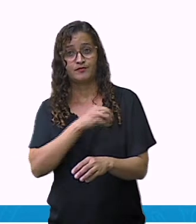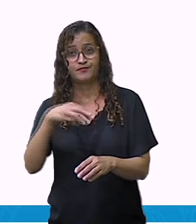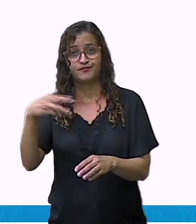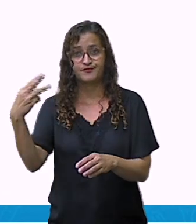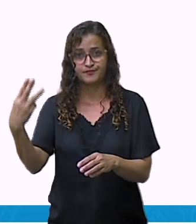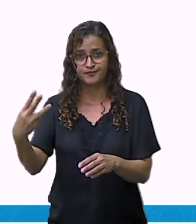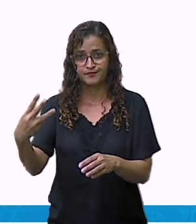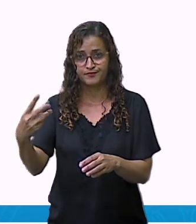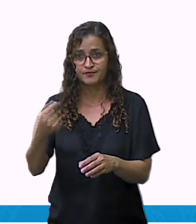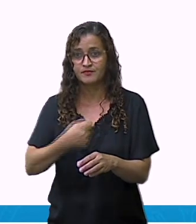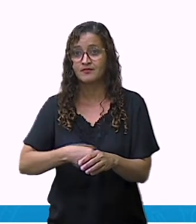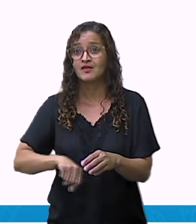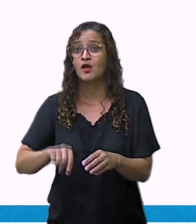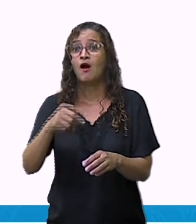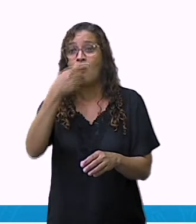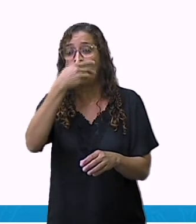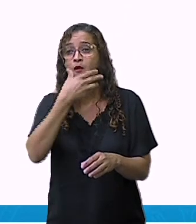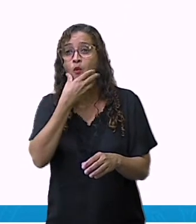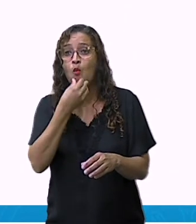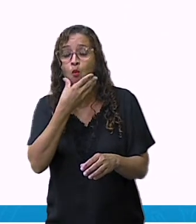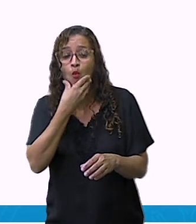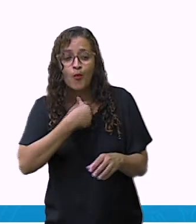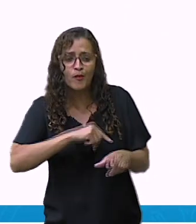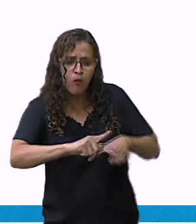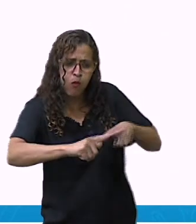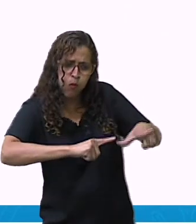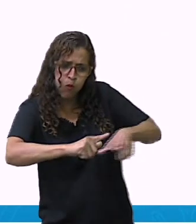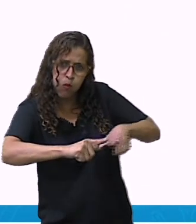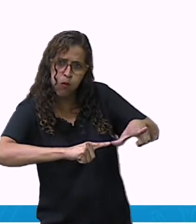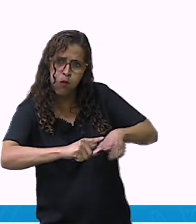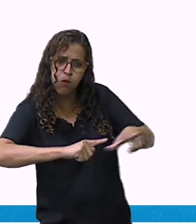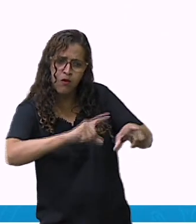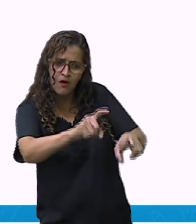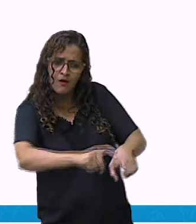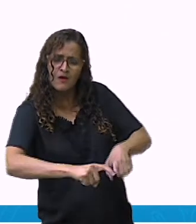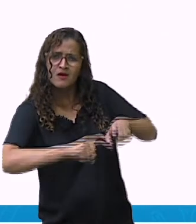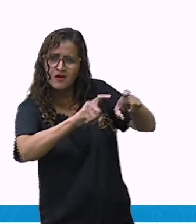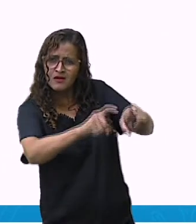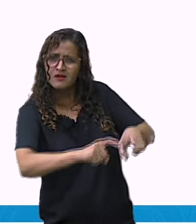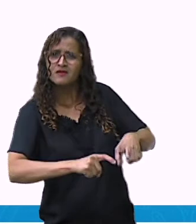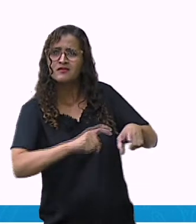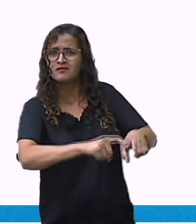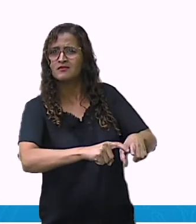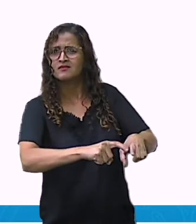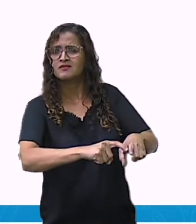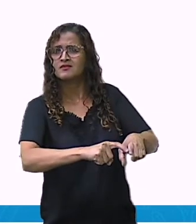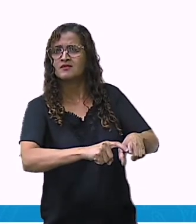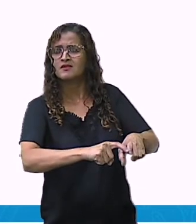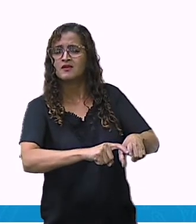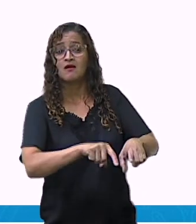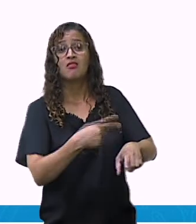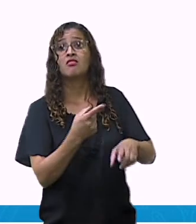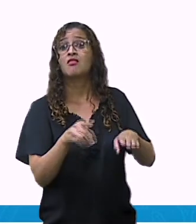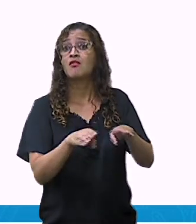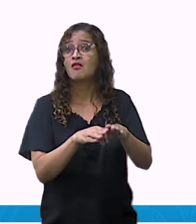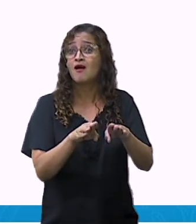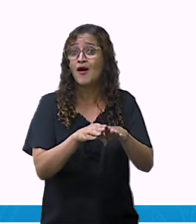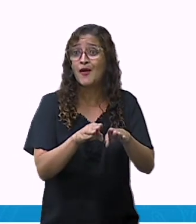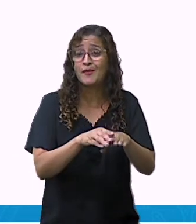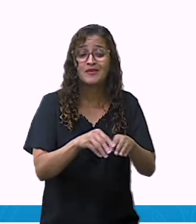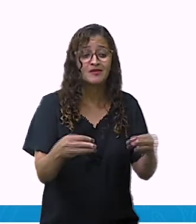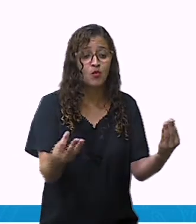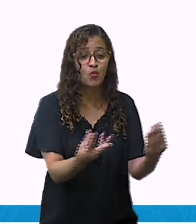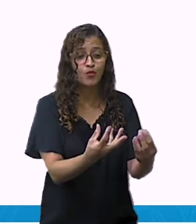executa diversos serviços no campo, como guiar o gado no pasto e treinar cavalos